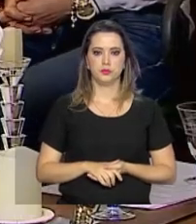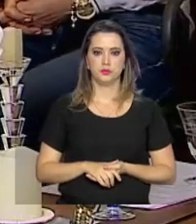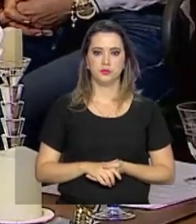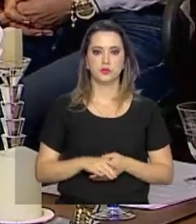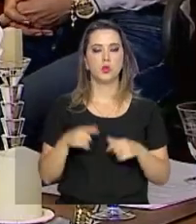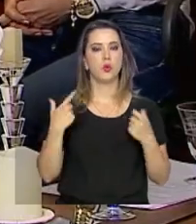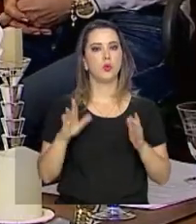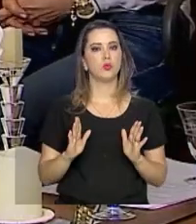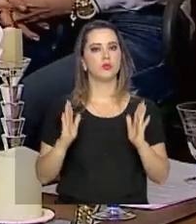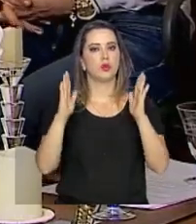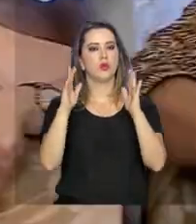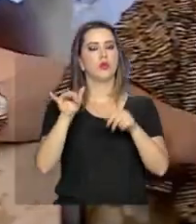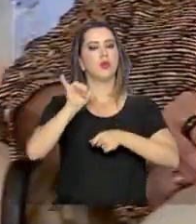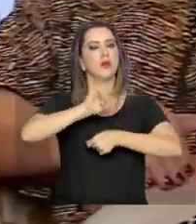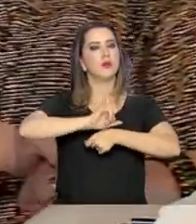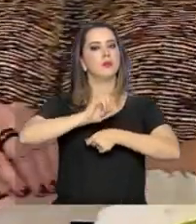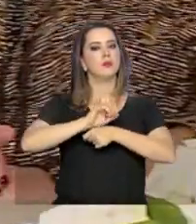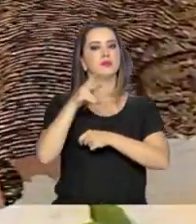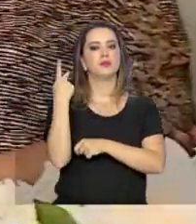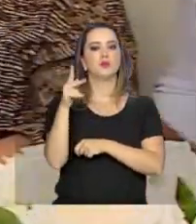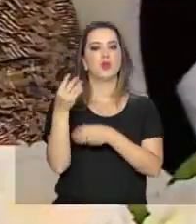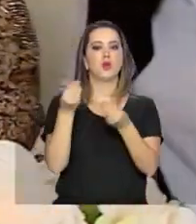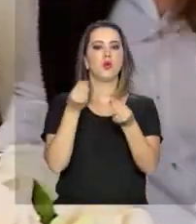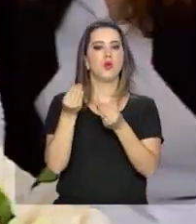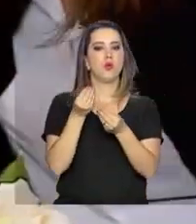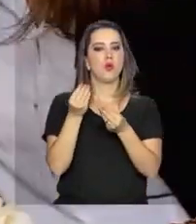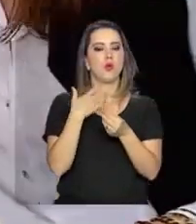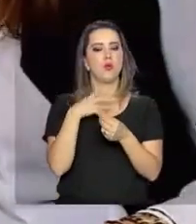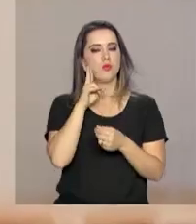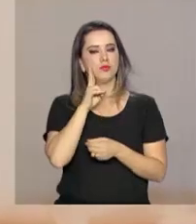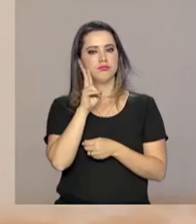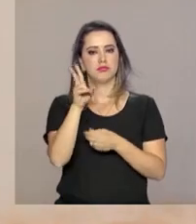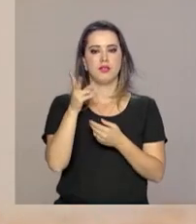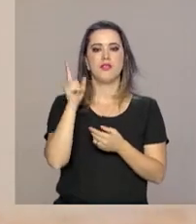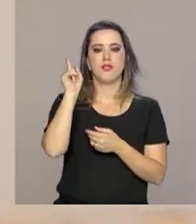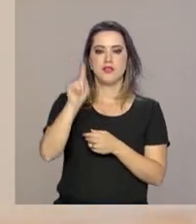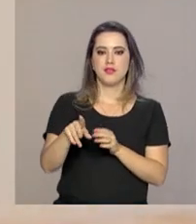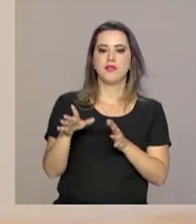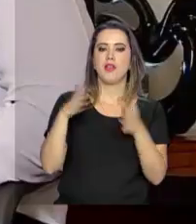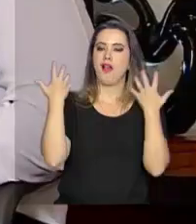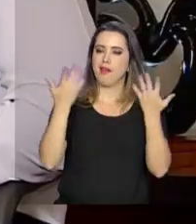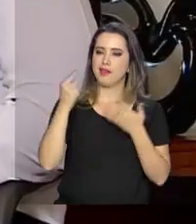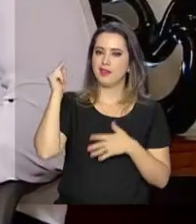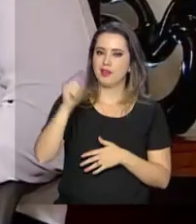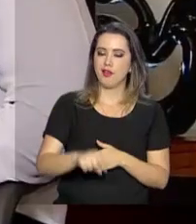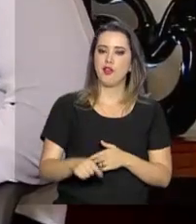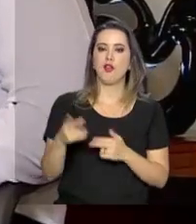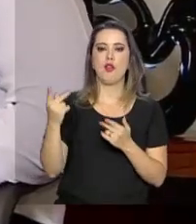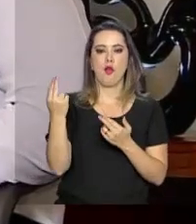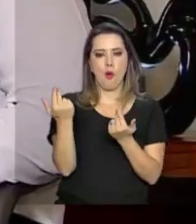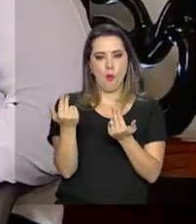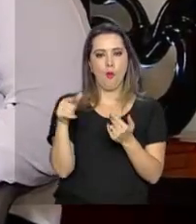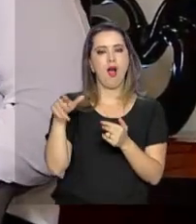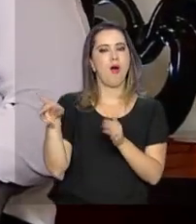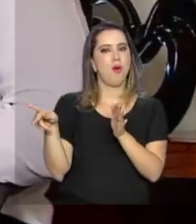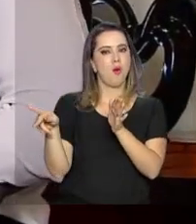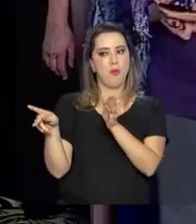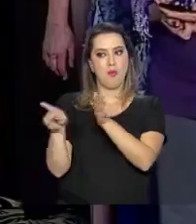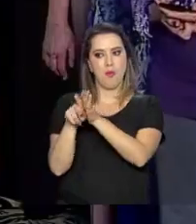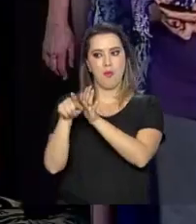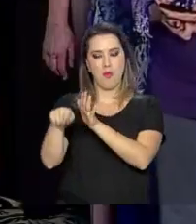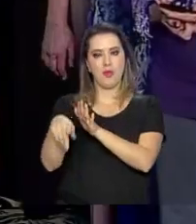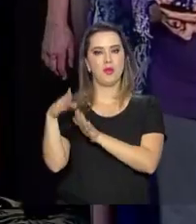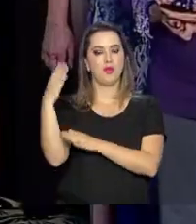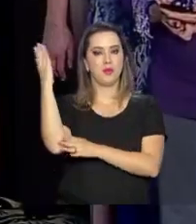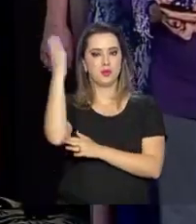O apartamento fica em Assunção, mas não tem como esconder. A hospitalidade e a alegria aqui são genuinamente brasileiras.